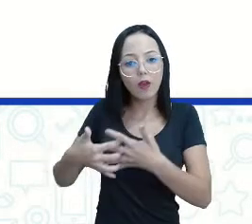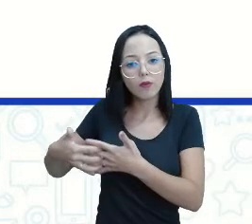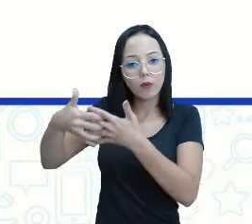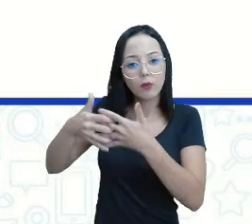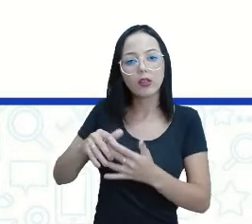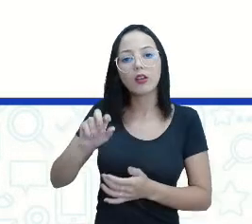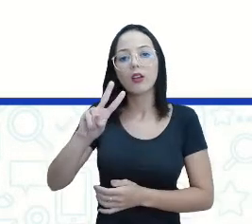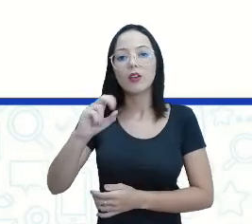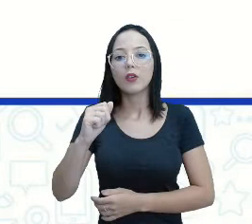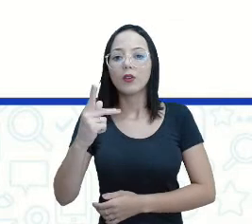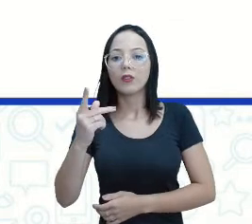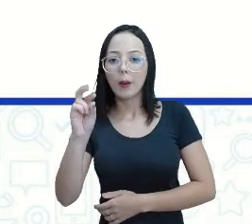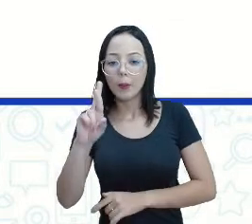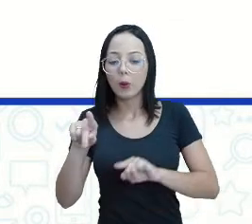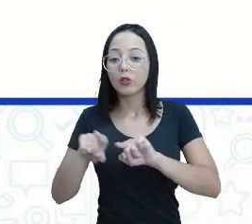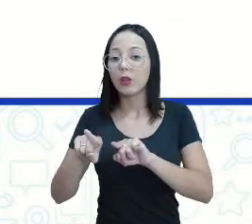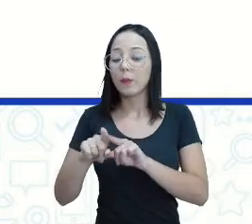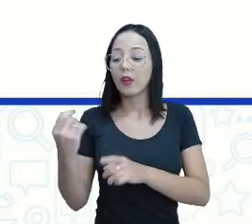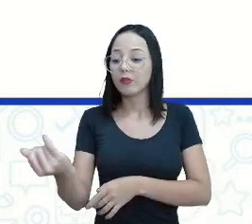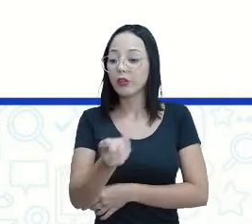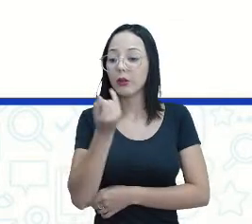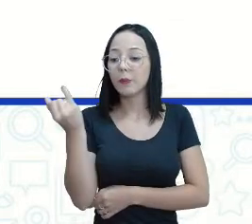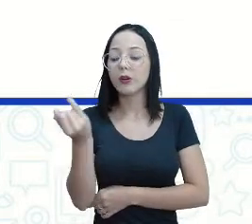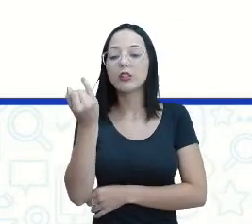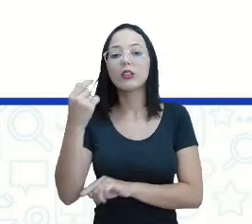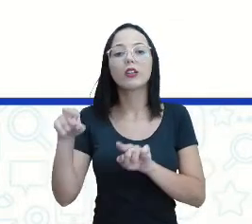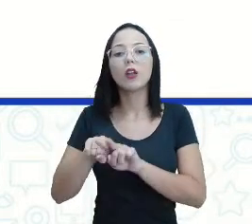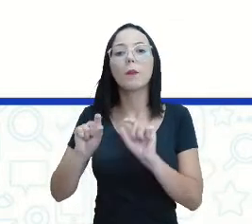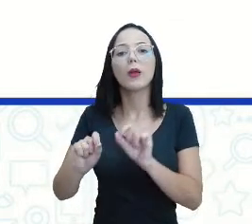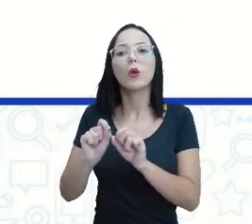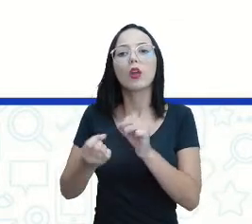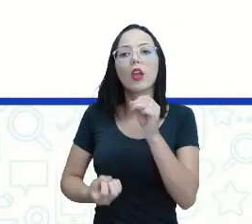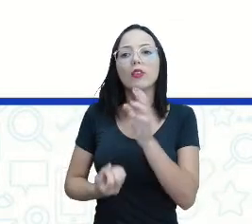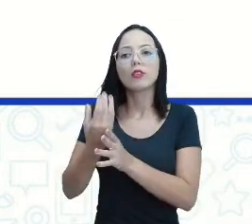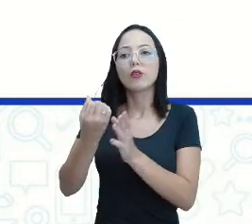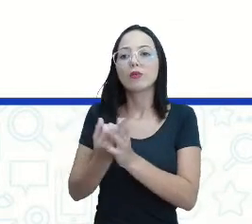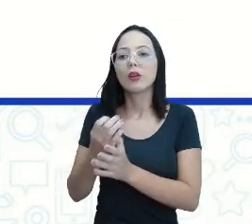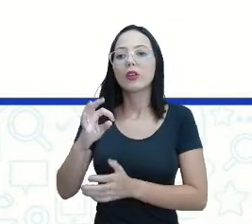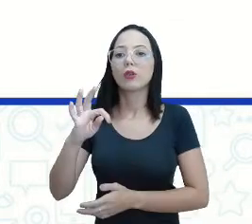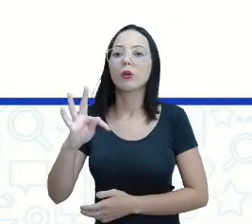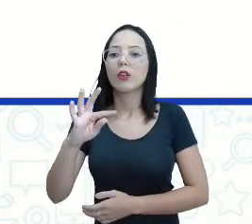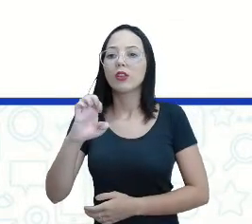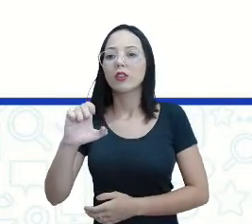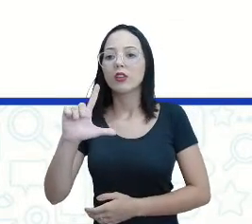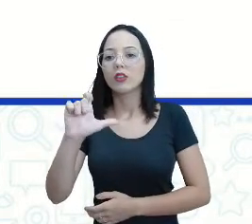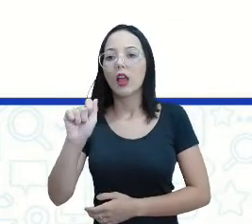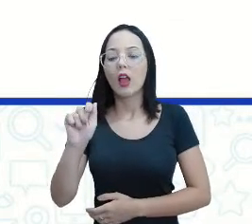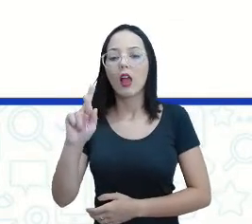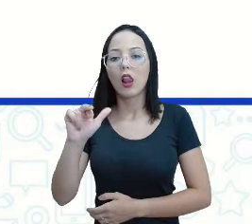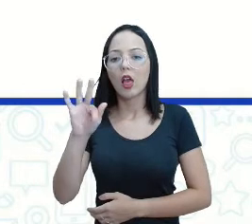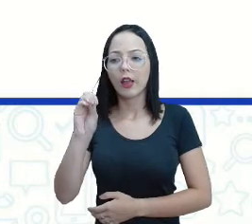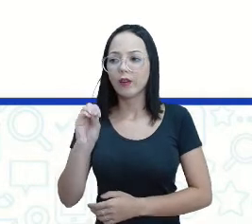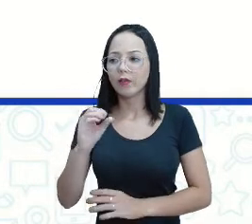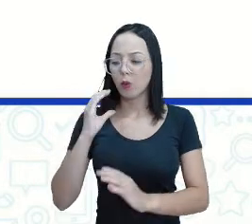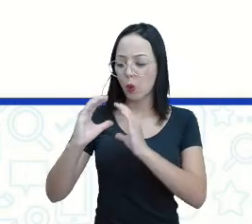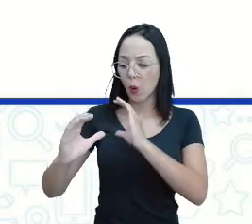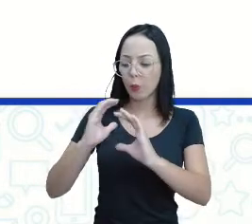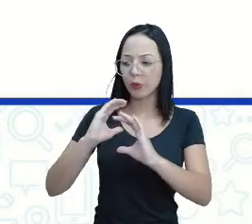tá? Também foi muito importante nesse processo. E desenvolvimento do telégrafo, comunicação quase instantânea.